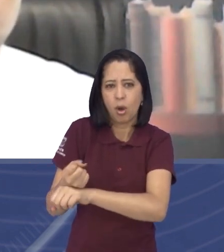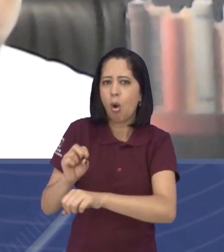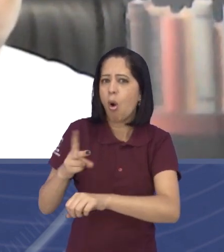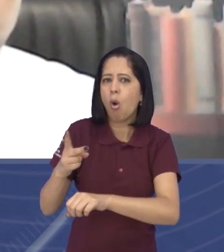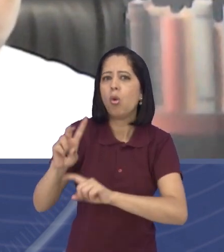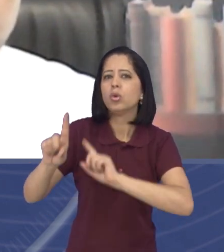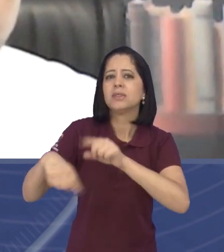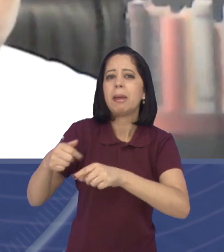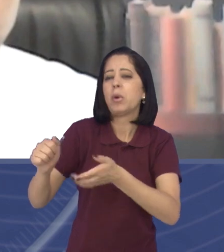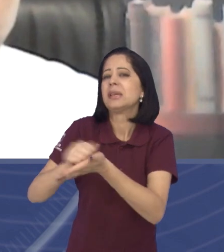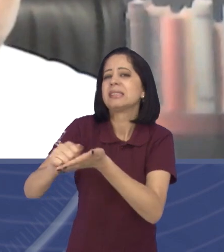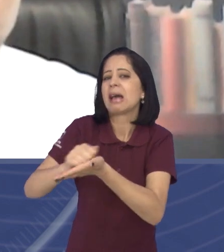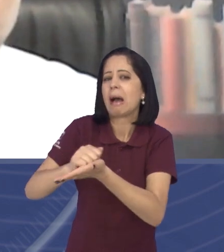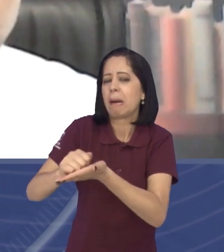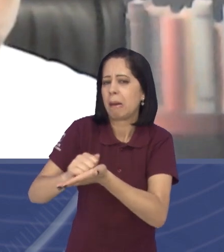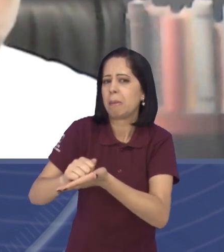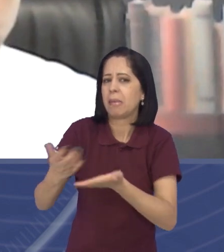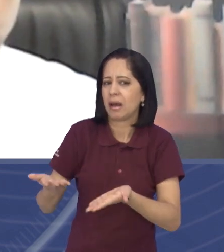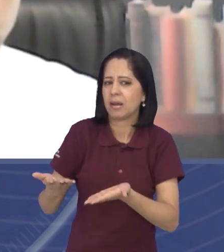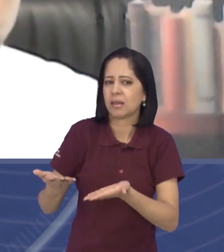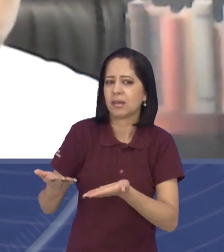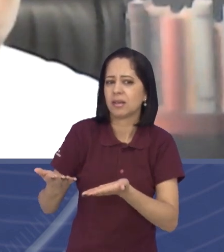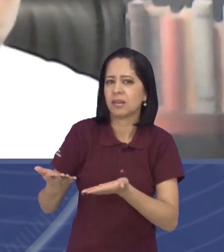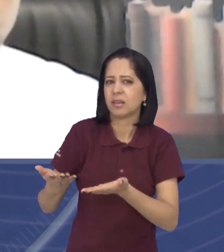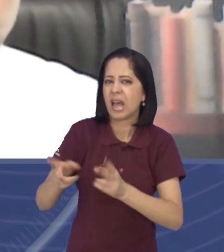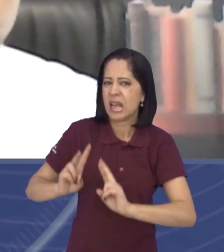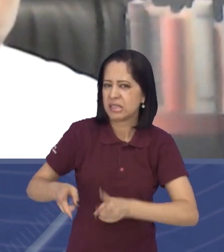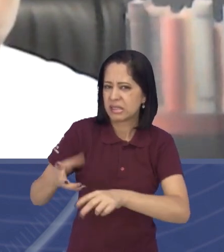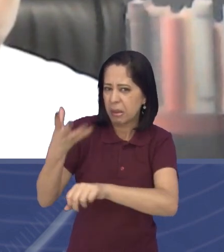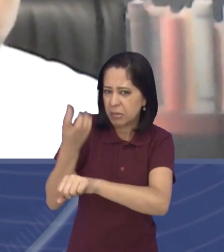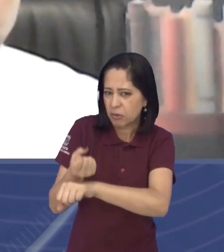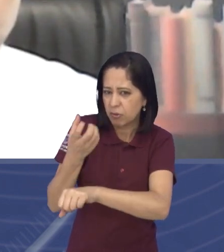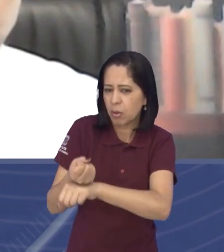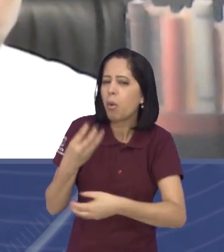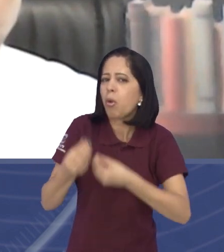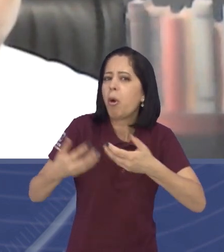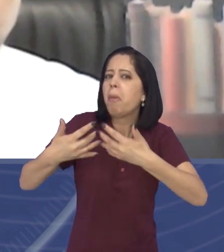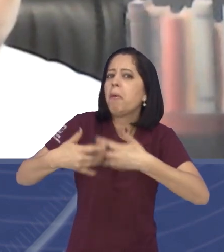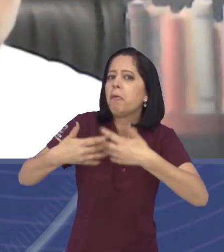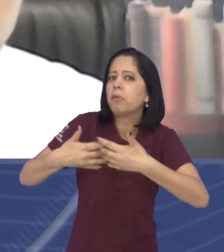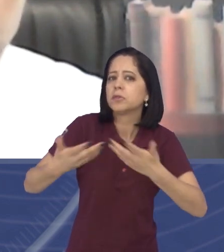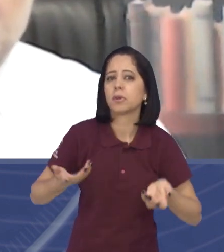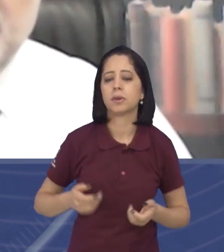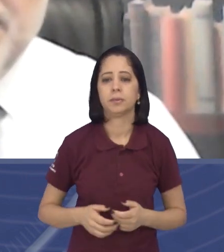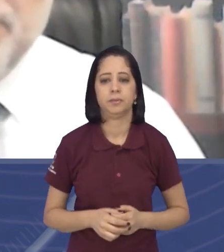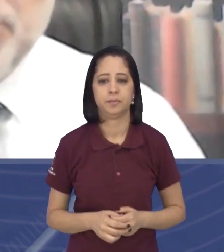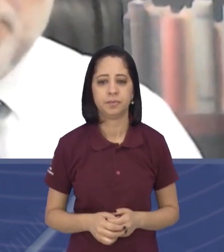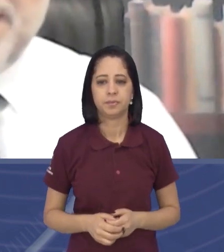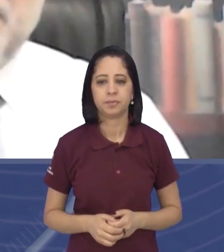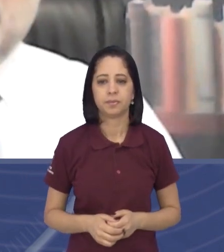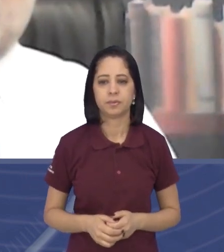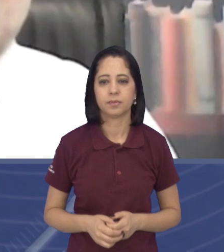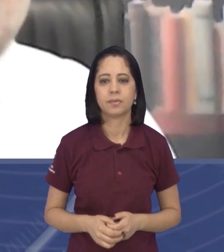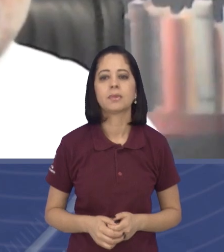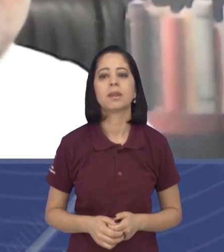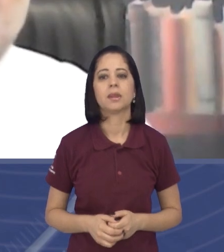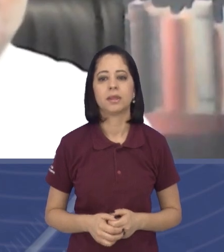ele ficou com esses dados gravados? Não, como que funciona isso? Muito